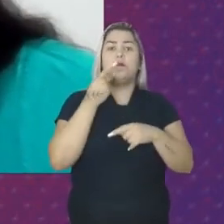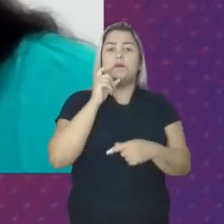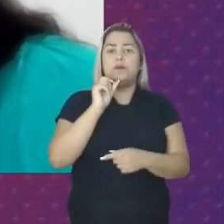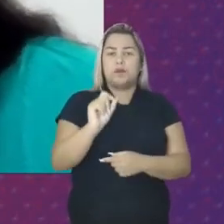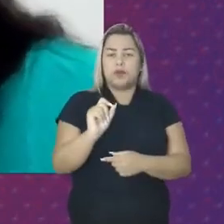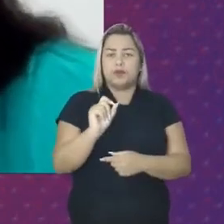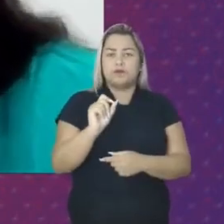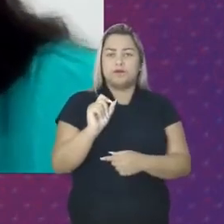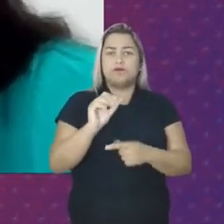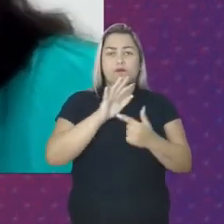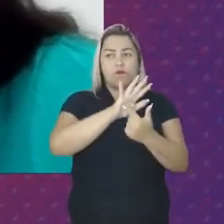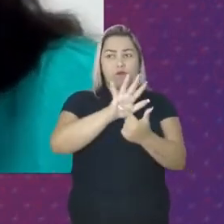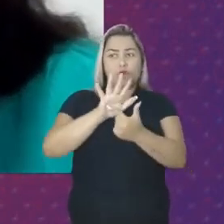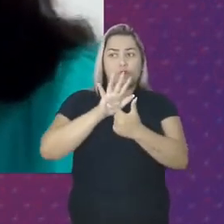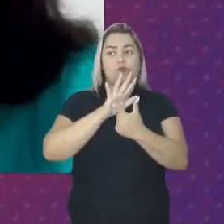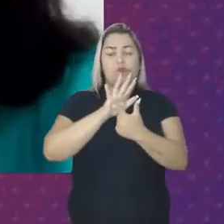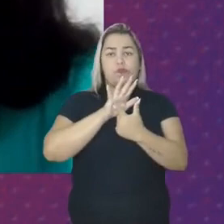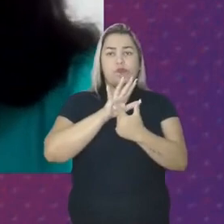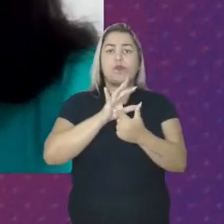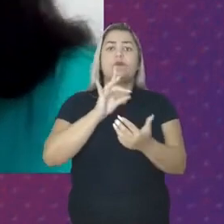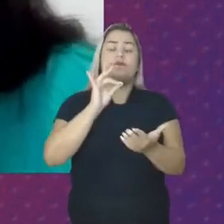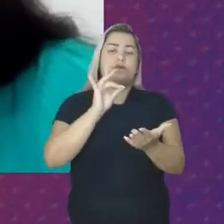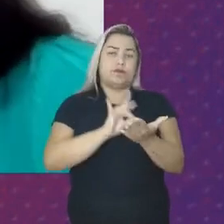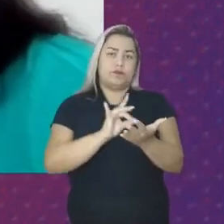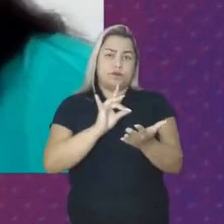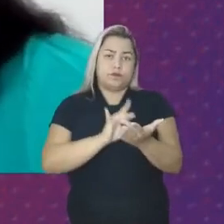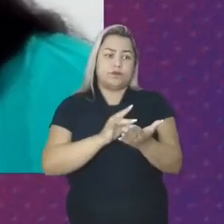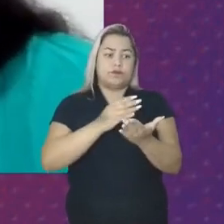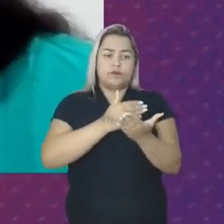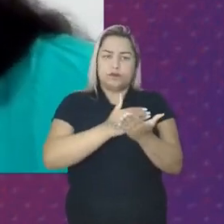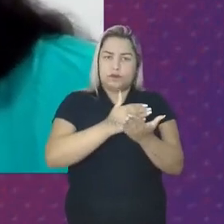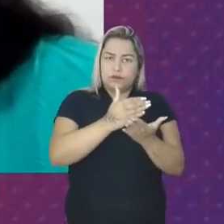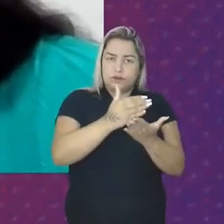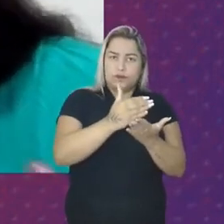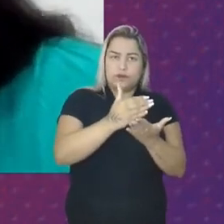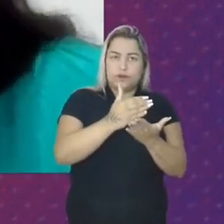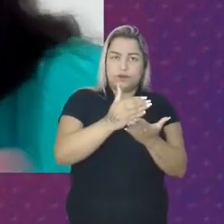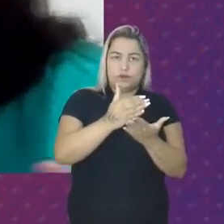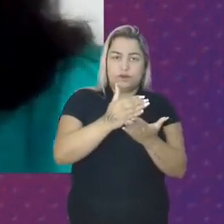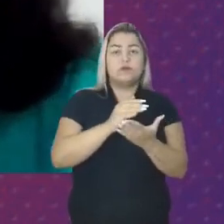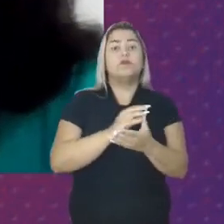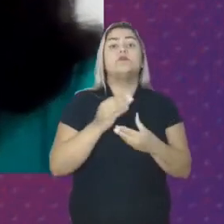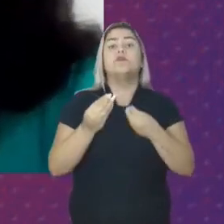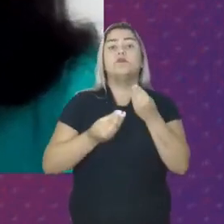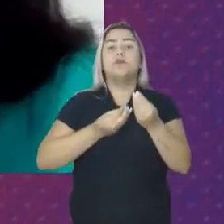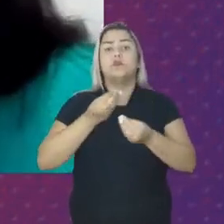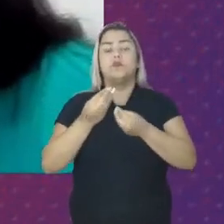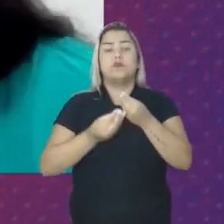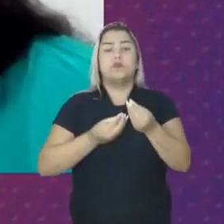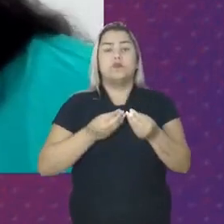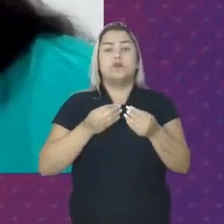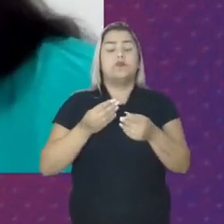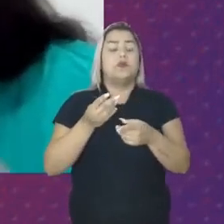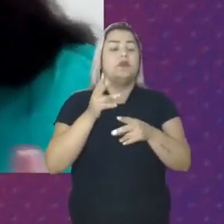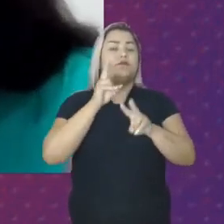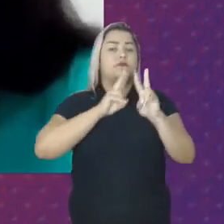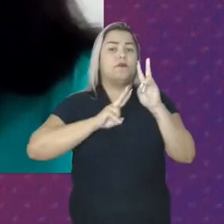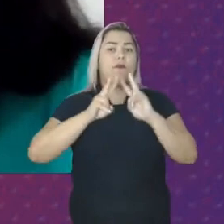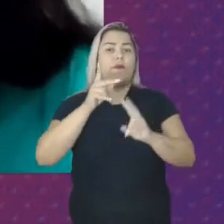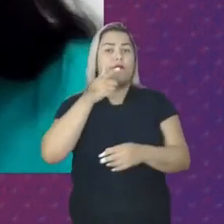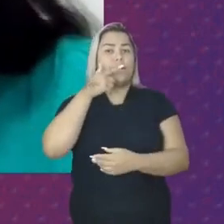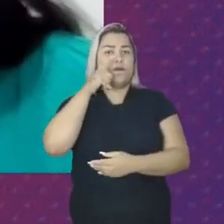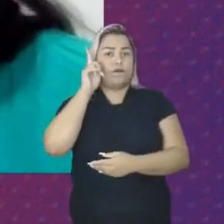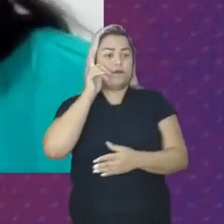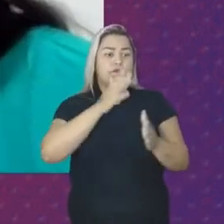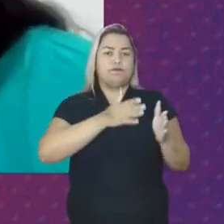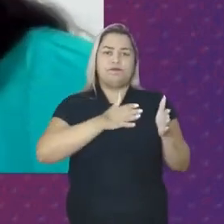para apresentar realmente quando foi que ela iniciou, como era visto anteriormente, os